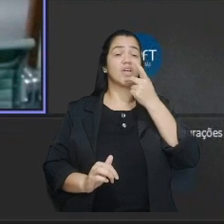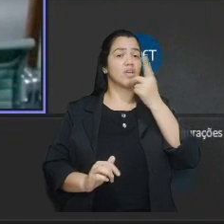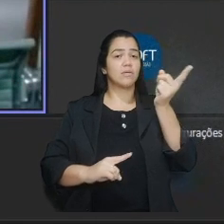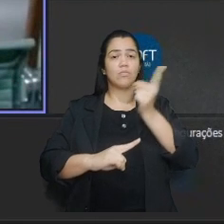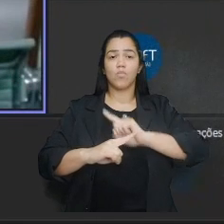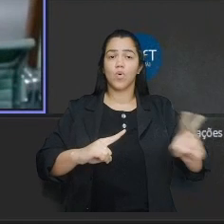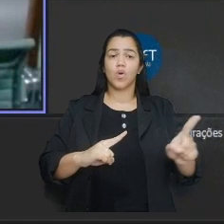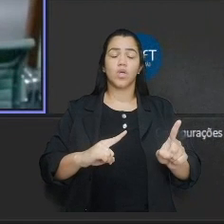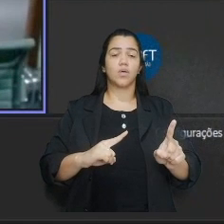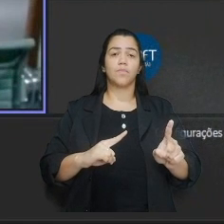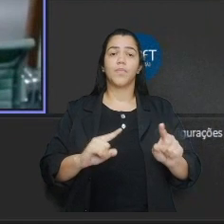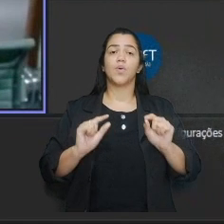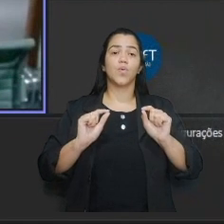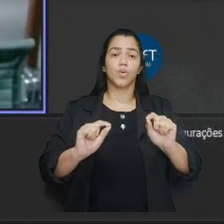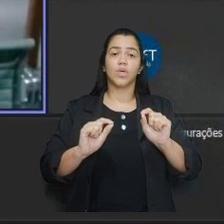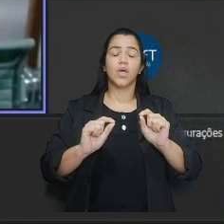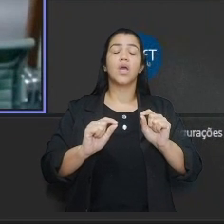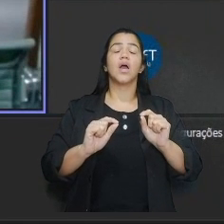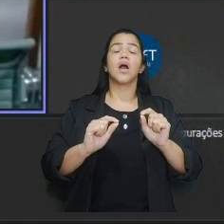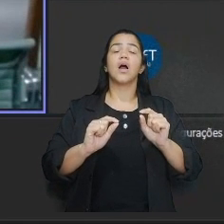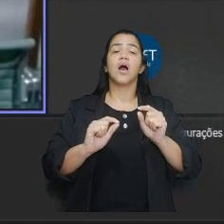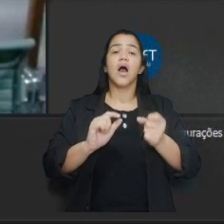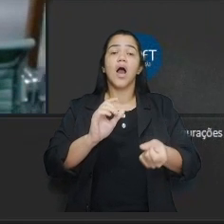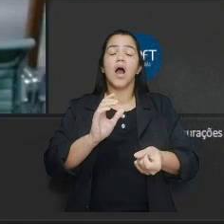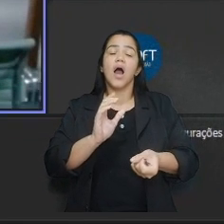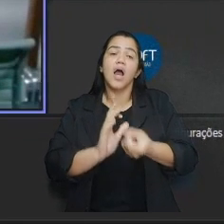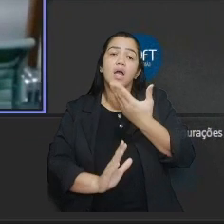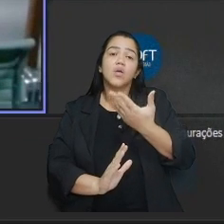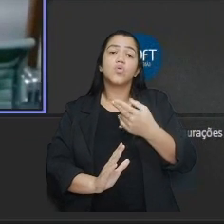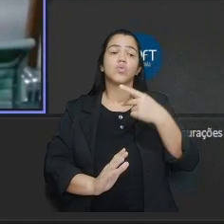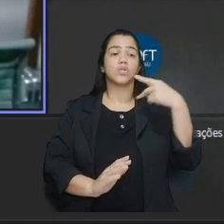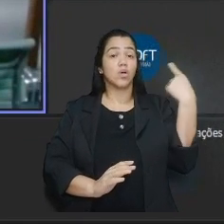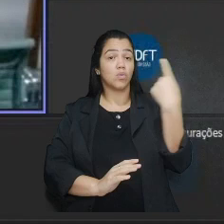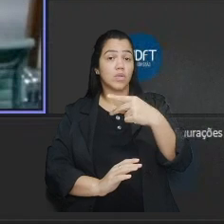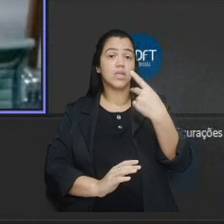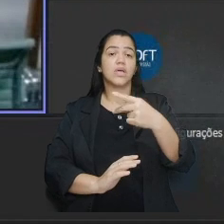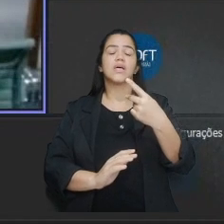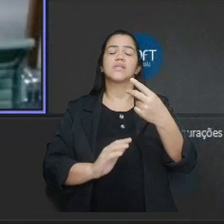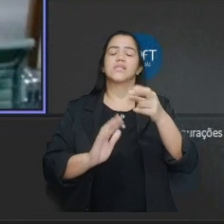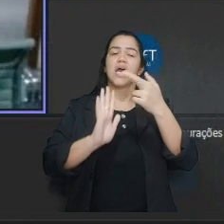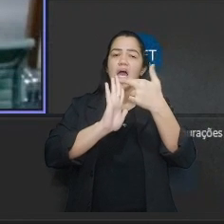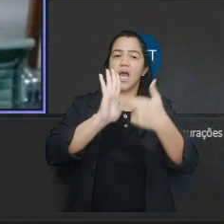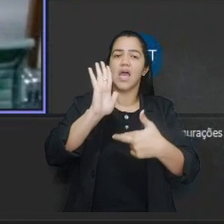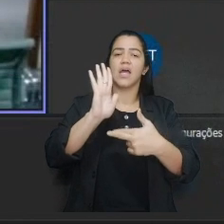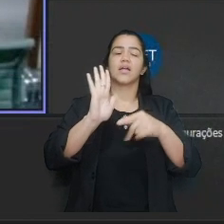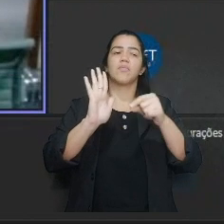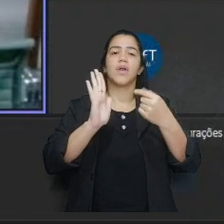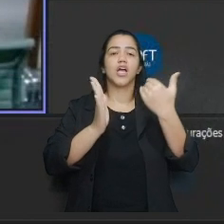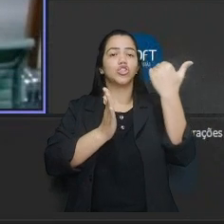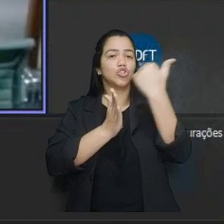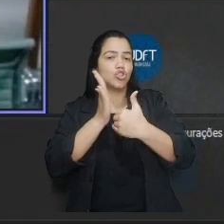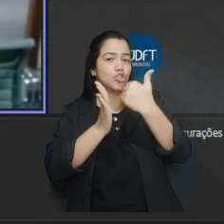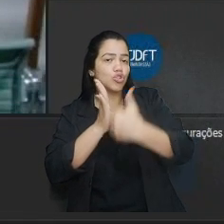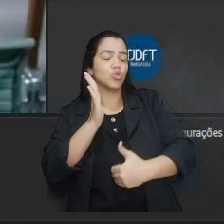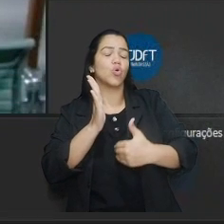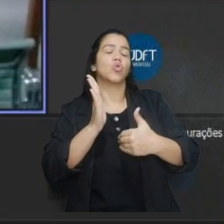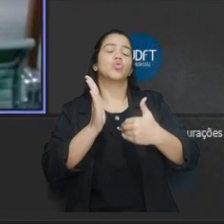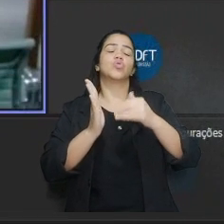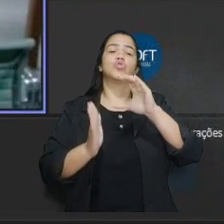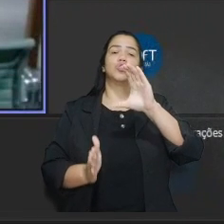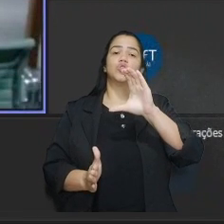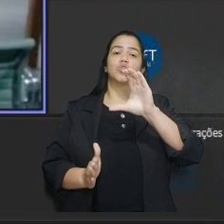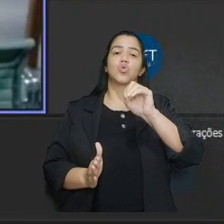8.886, de 65, que veda a inclusão dessa cláusula Deucredere